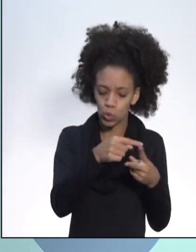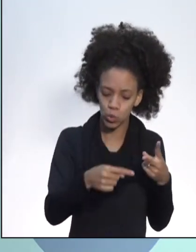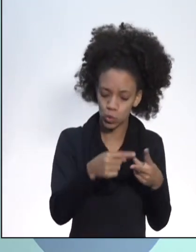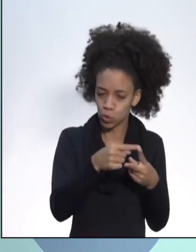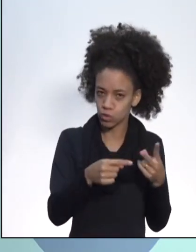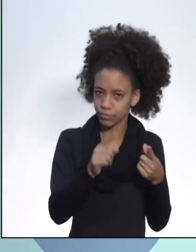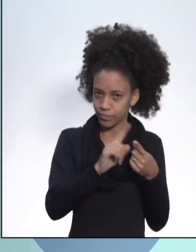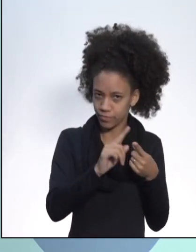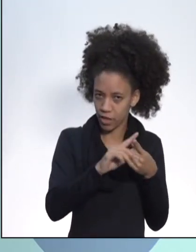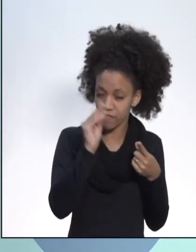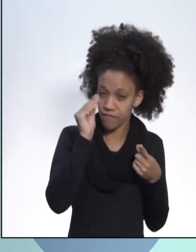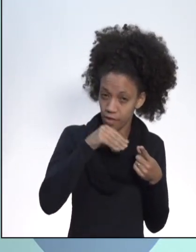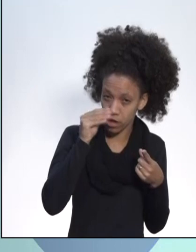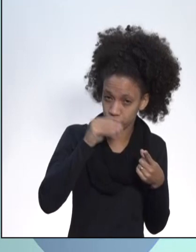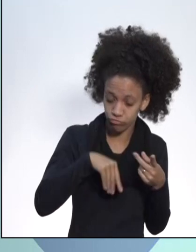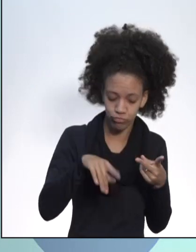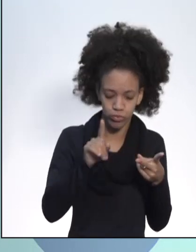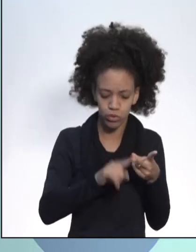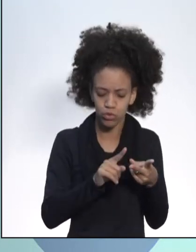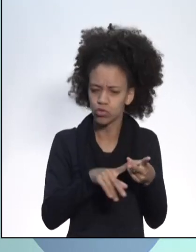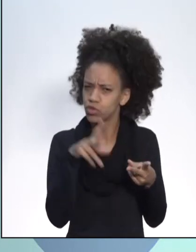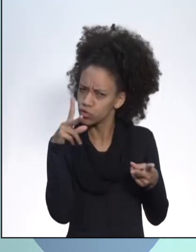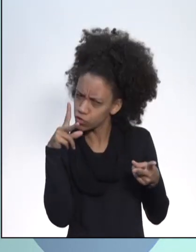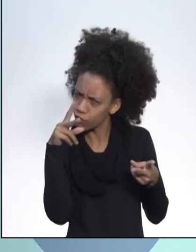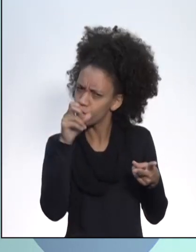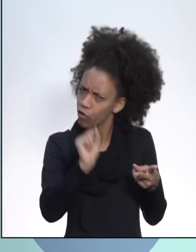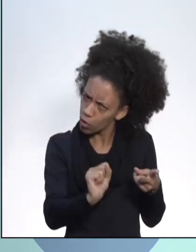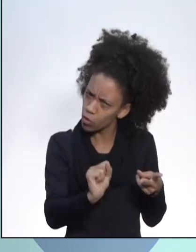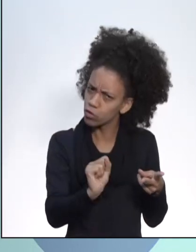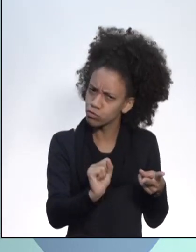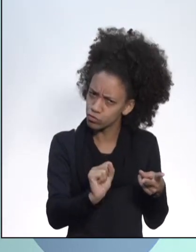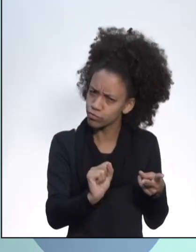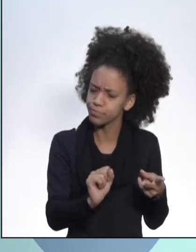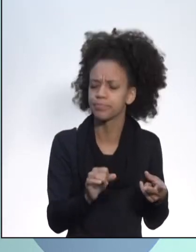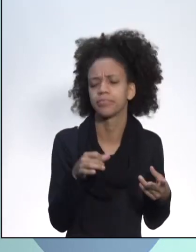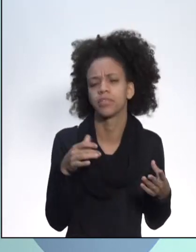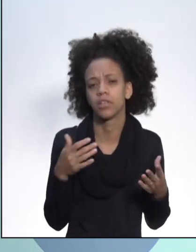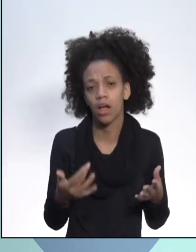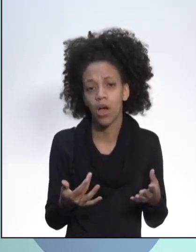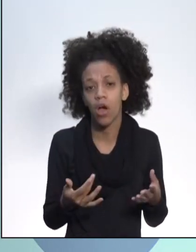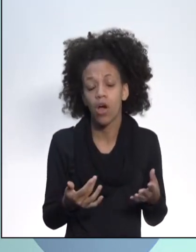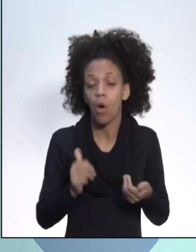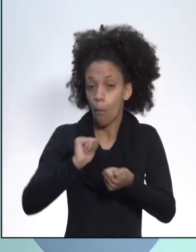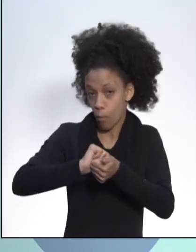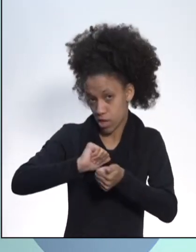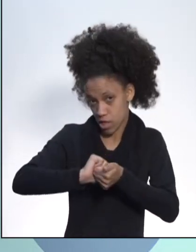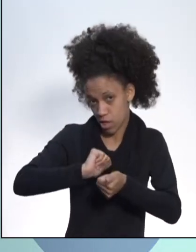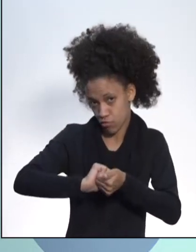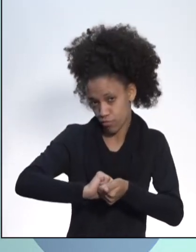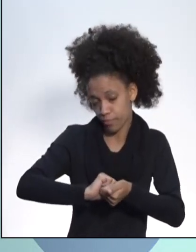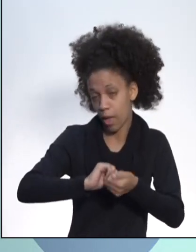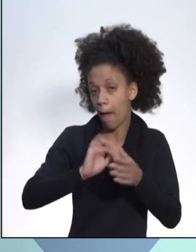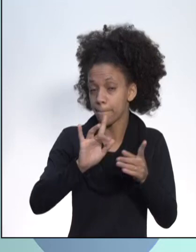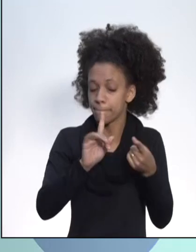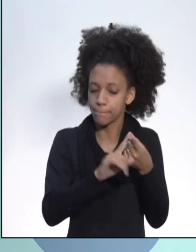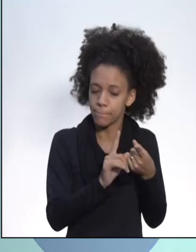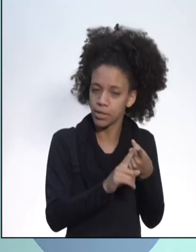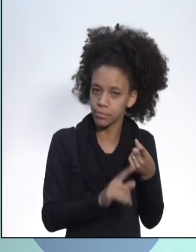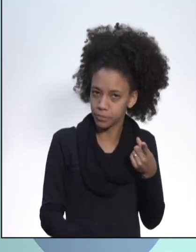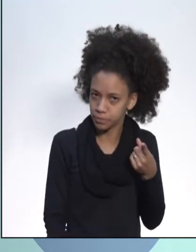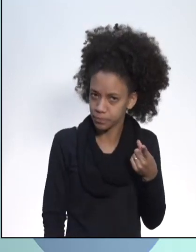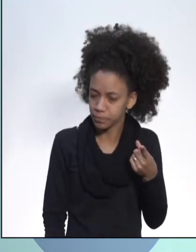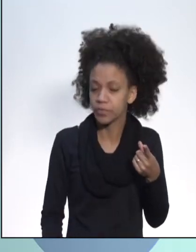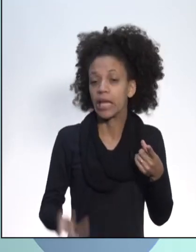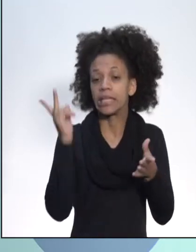um de fragilidade e outro de ponto forte, qualidade. Primeiro, sempre